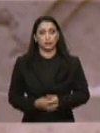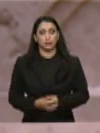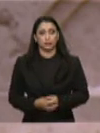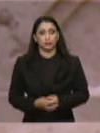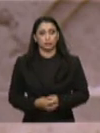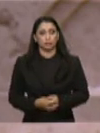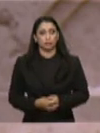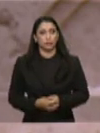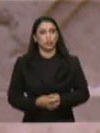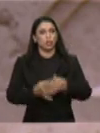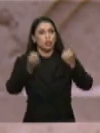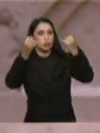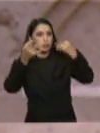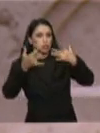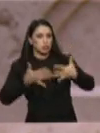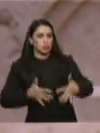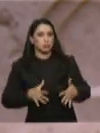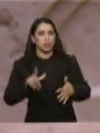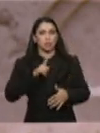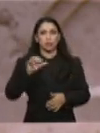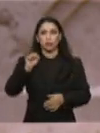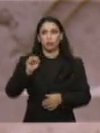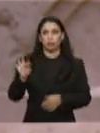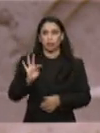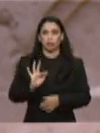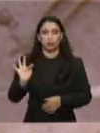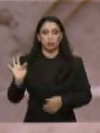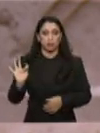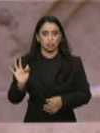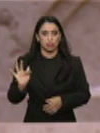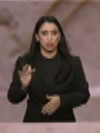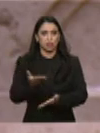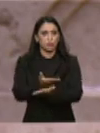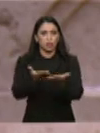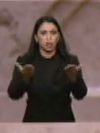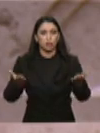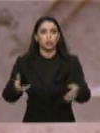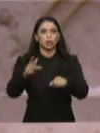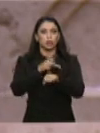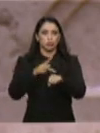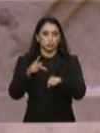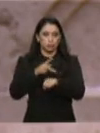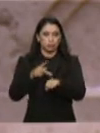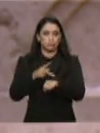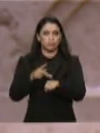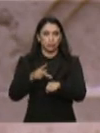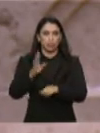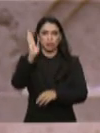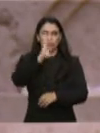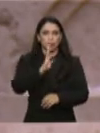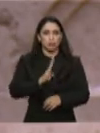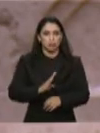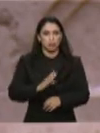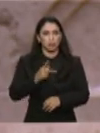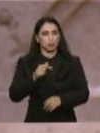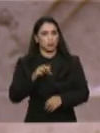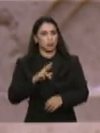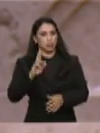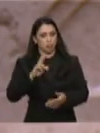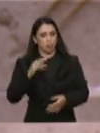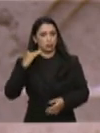Com esses esclarecimentos, a esse egrégio Supremo Tribunal Federal e a toda a nação brasileira, o Procurador-Geral agradece a